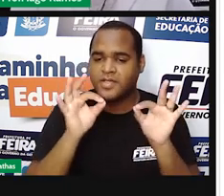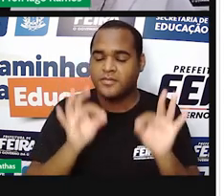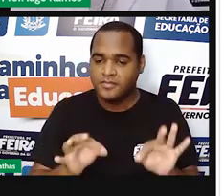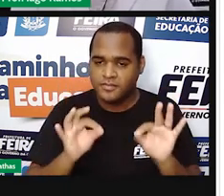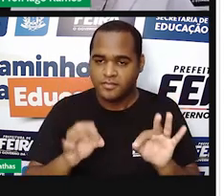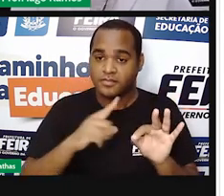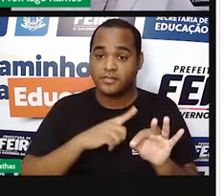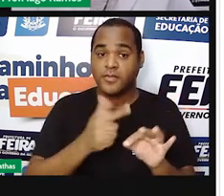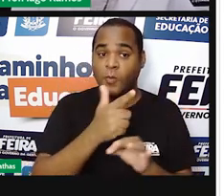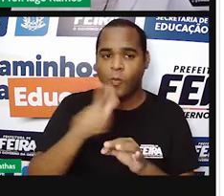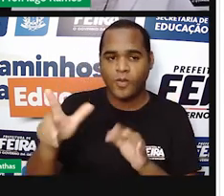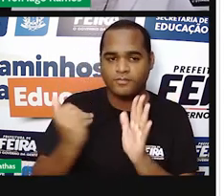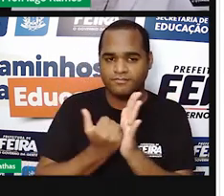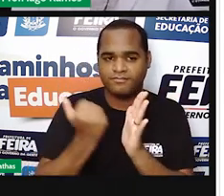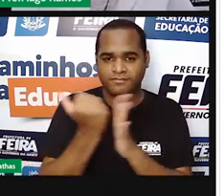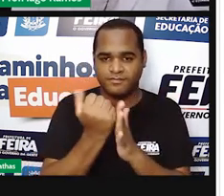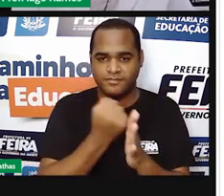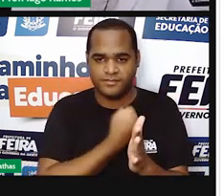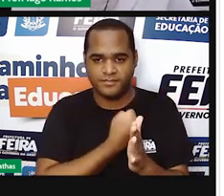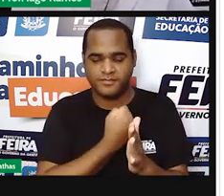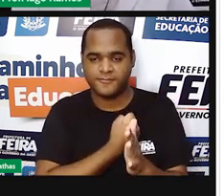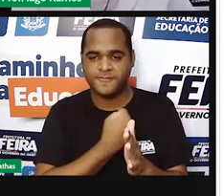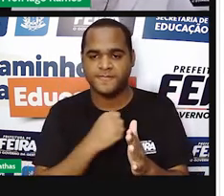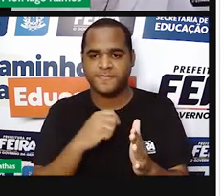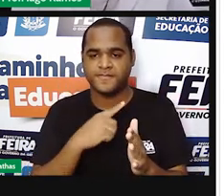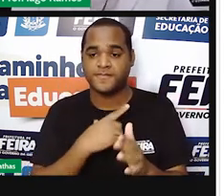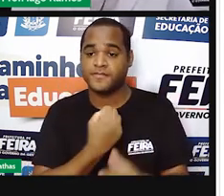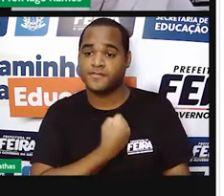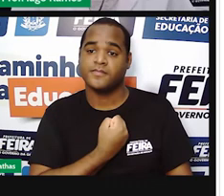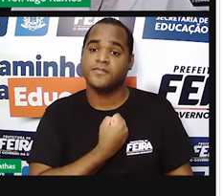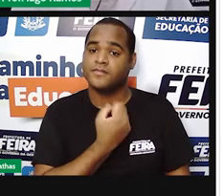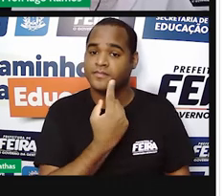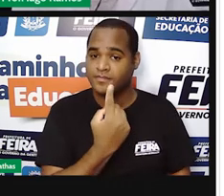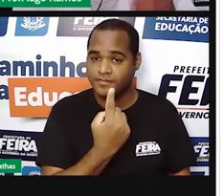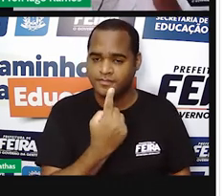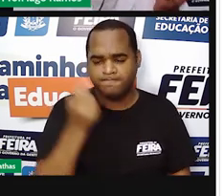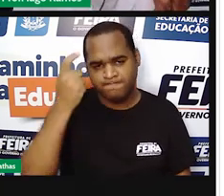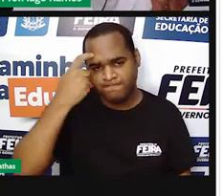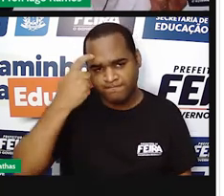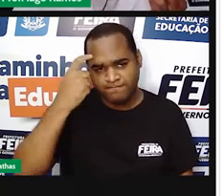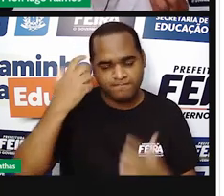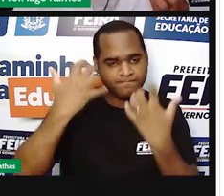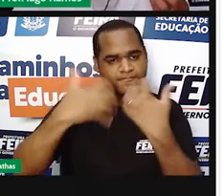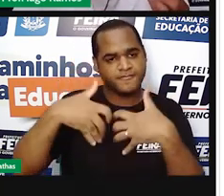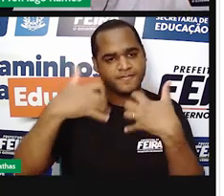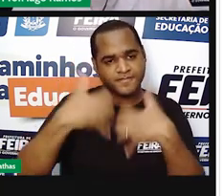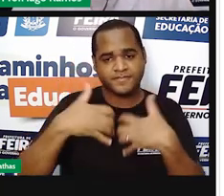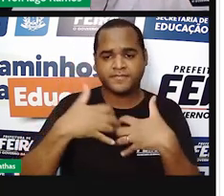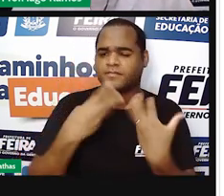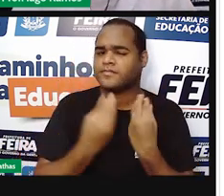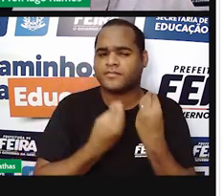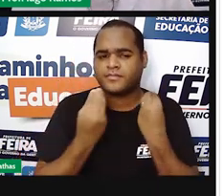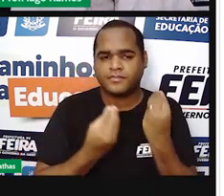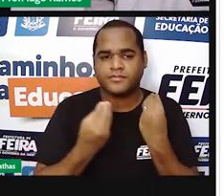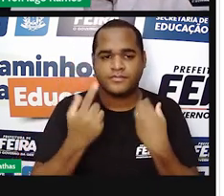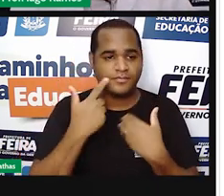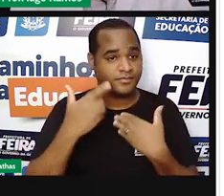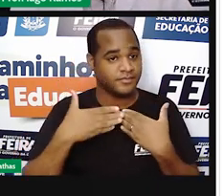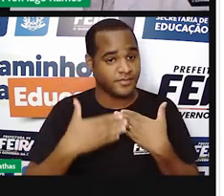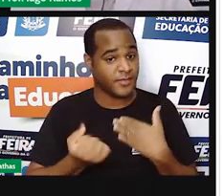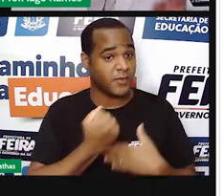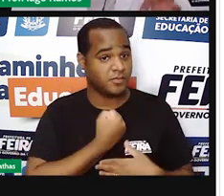bom e agora a gente vai para parte do úmero aqui ó o número eu ainda não pensei no números vou começar a pensar